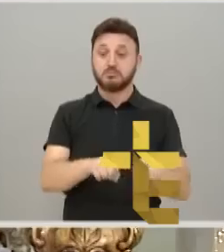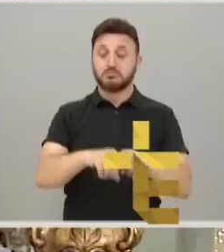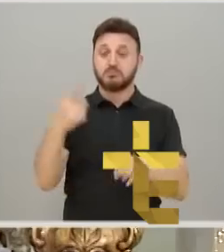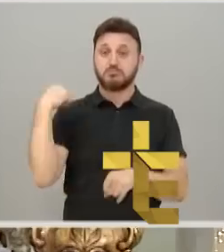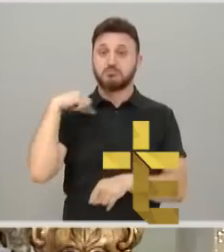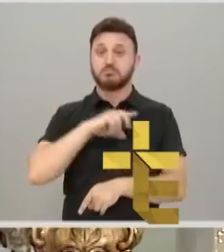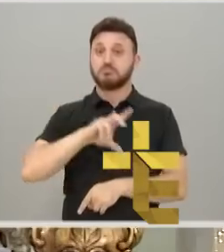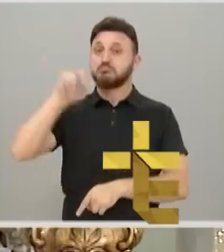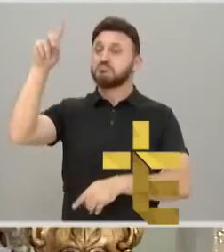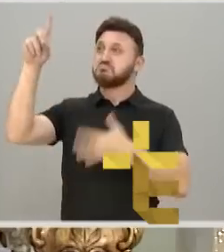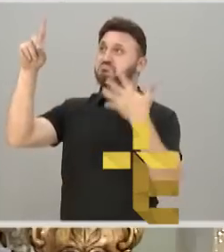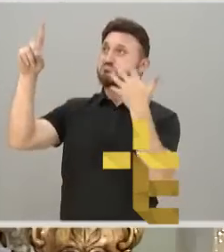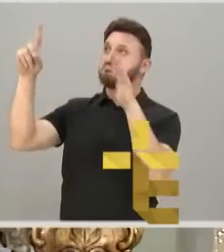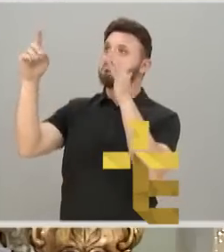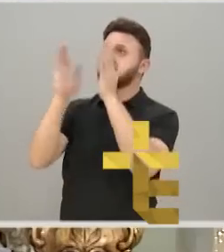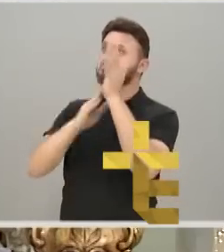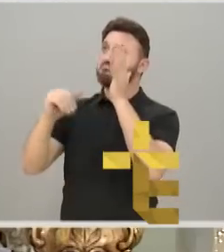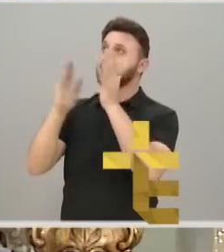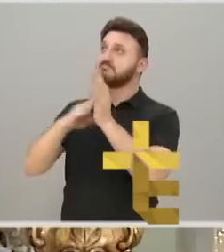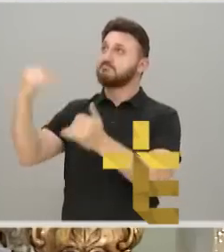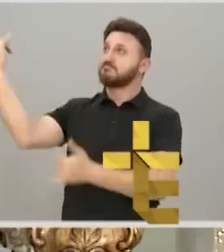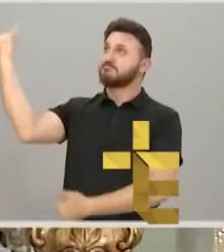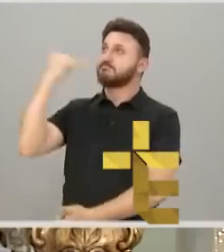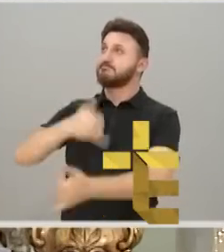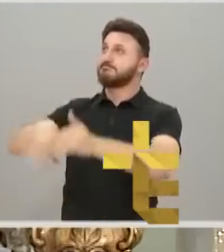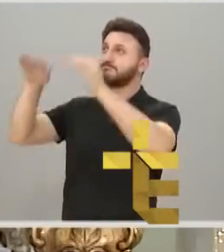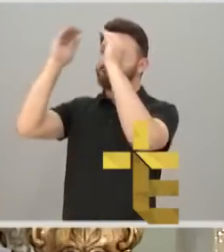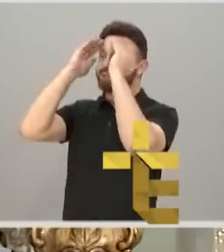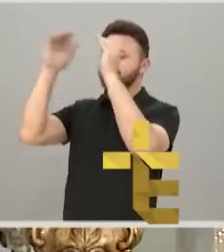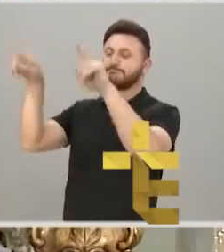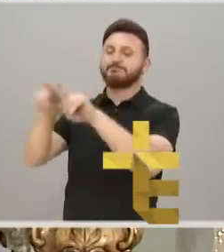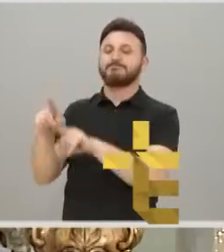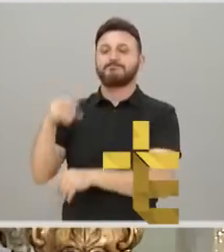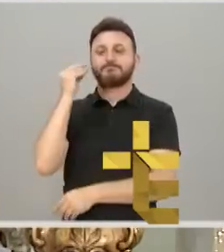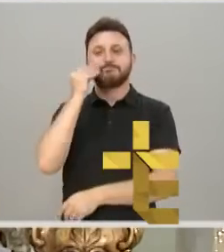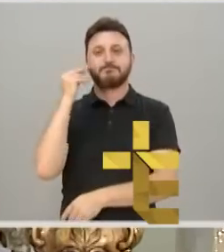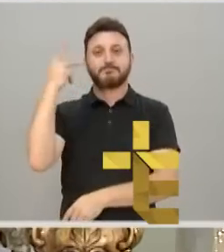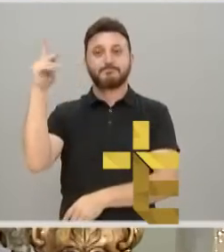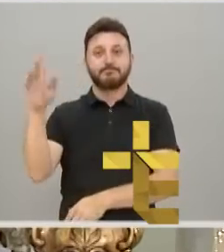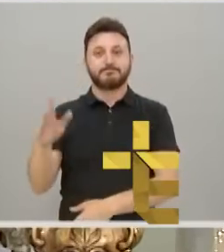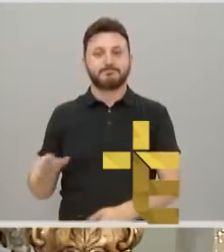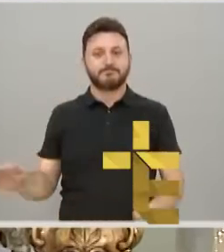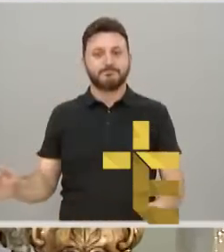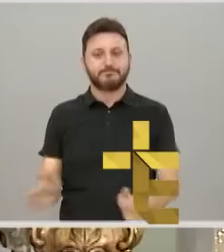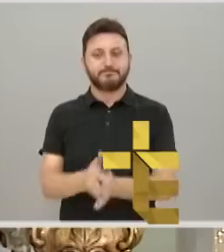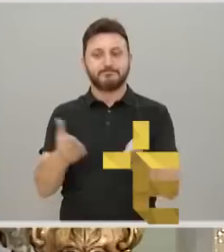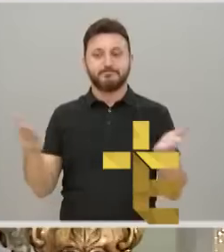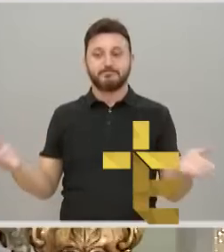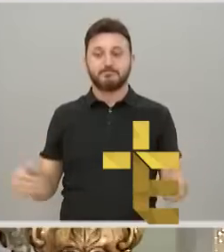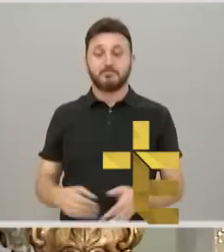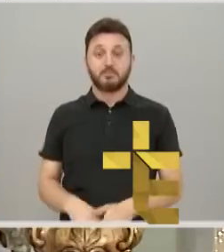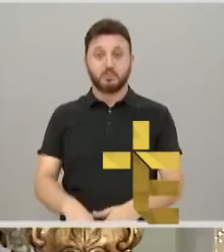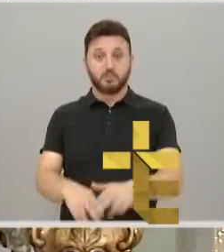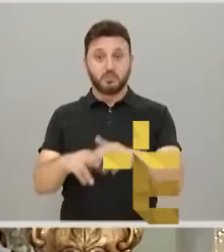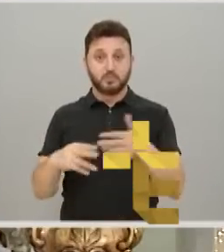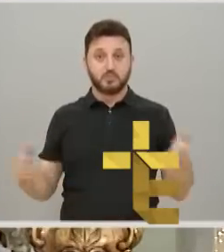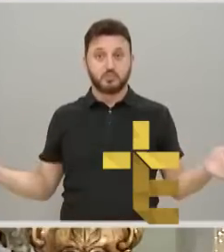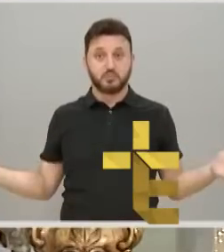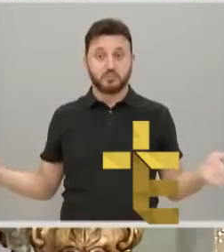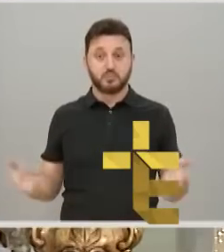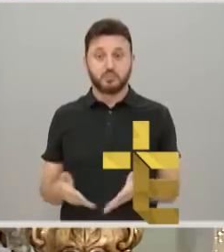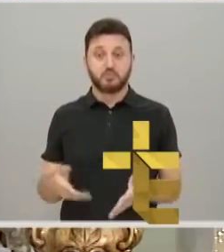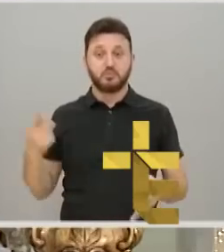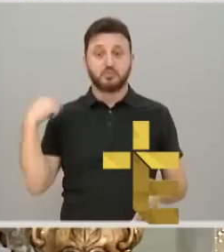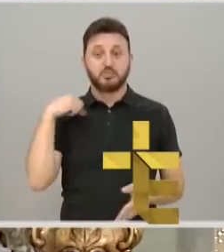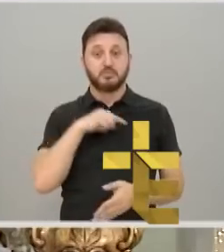vossos louvores, escute vossa palavra e experimente os vossos prodígios. Por isso, olhando